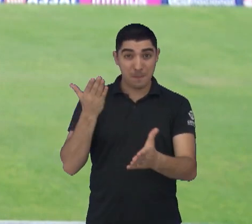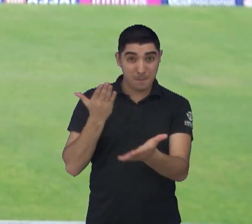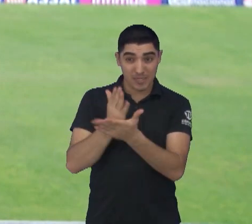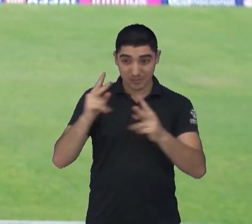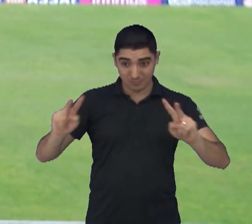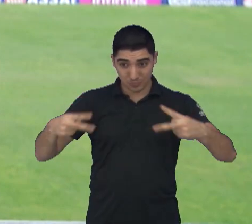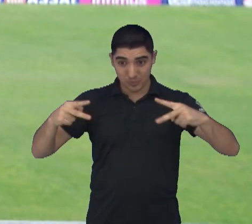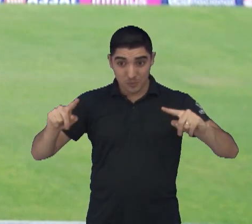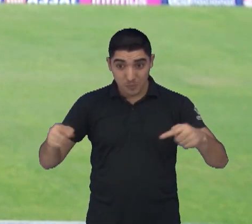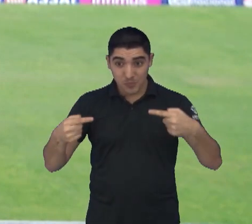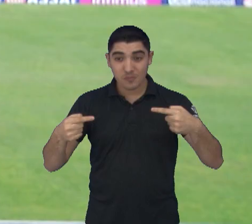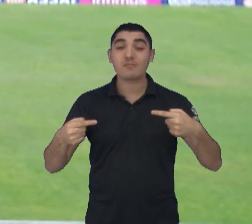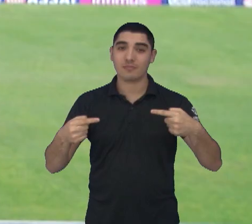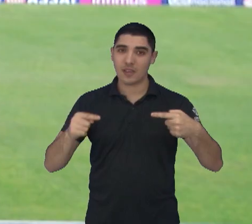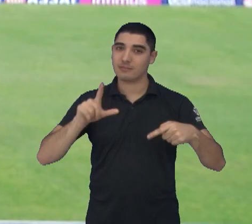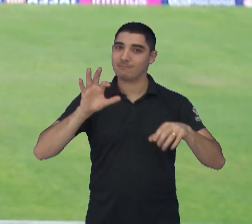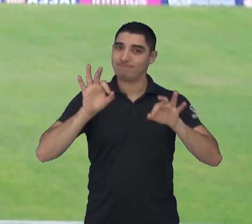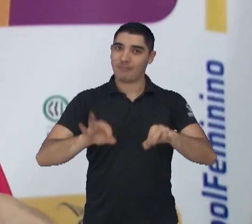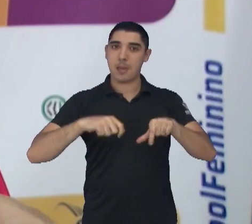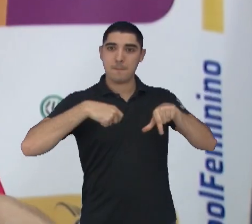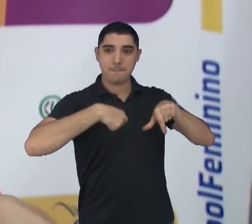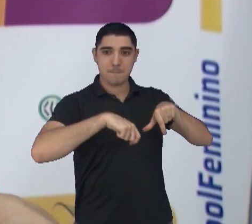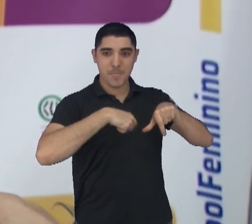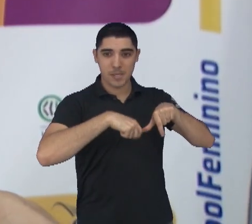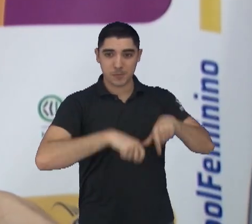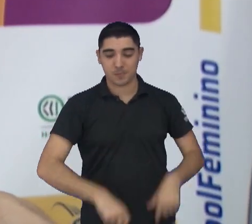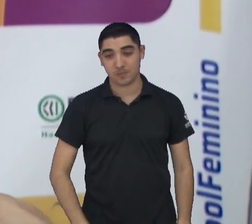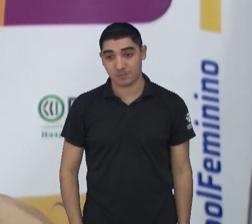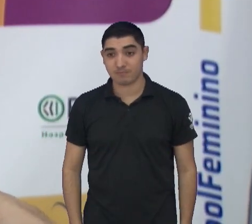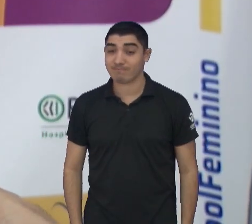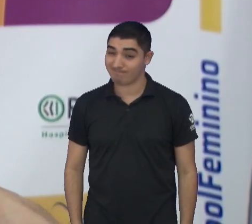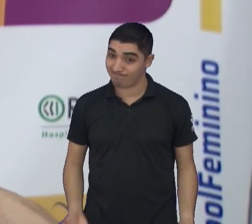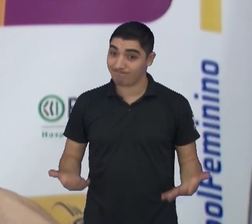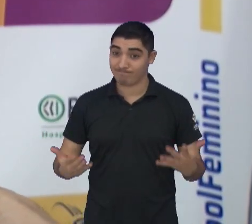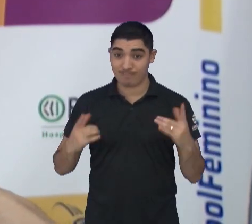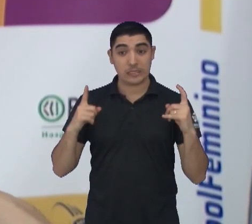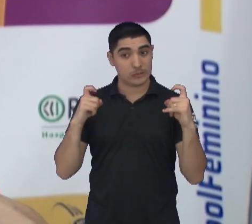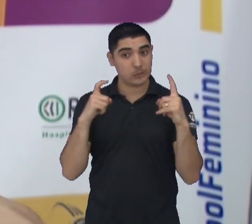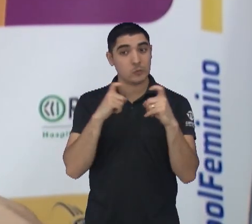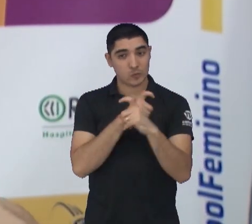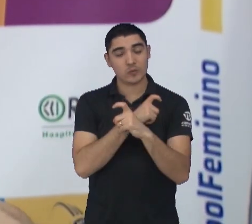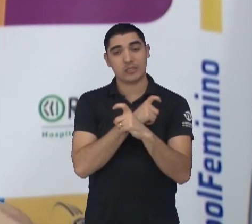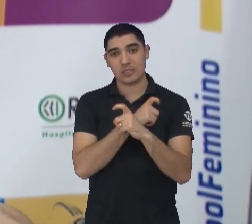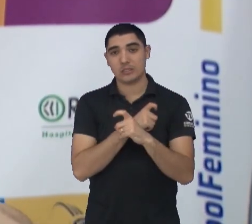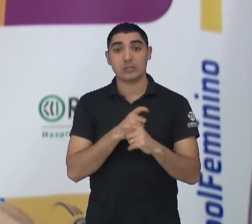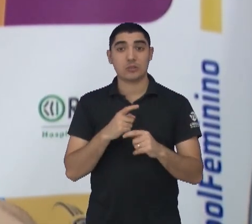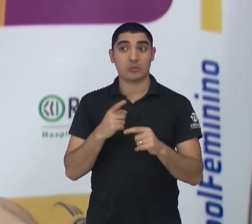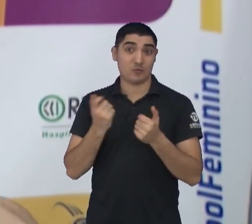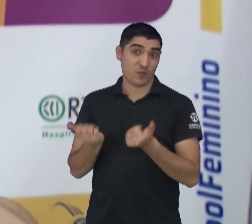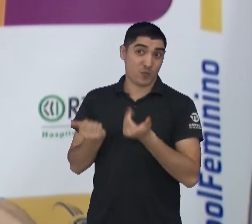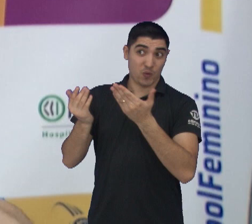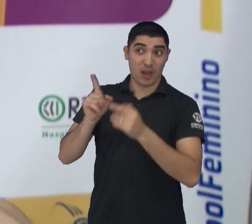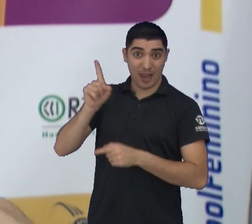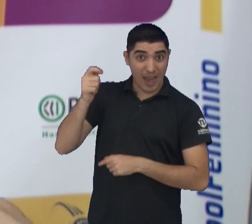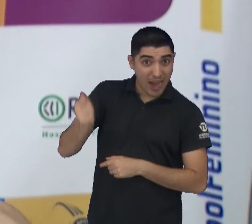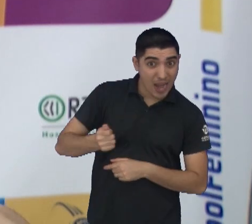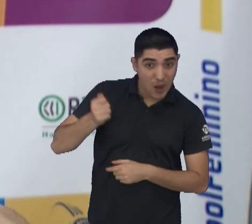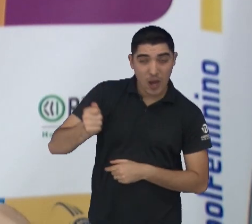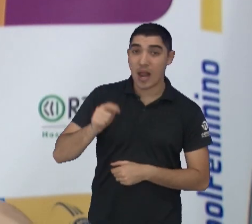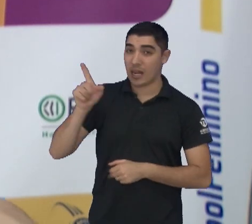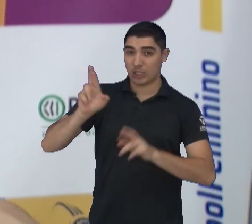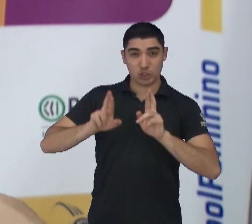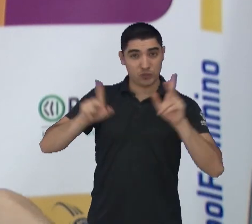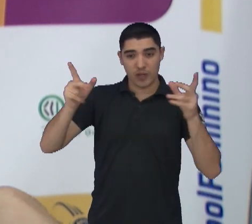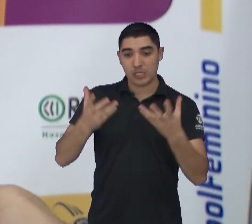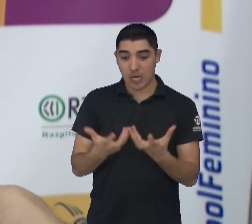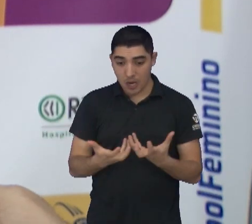Paulista será decidida nos pênaltis. É sempre muito difícil jogar, né? Ainda mais lá ainda, muda-se muito o jogo, o campo